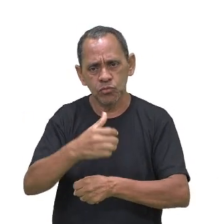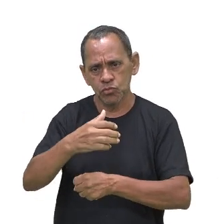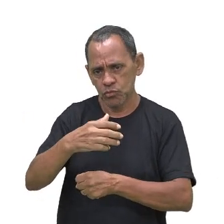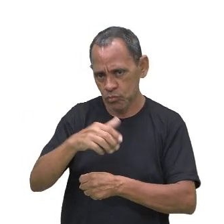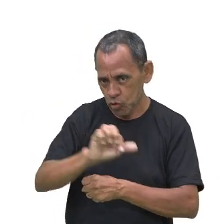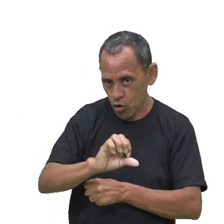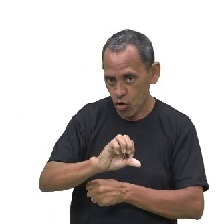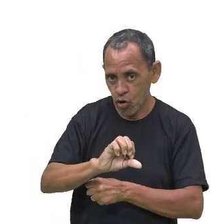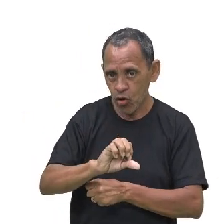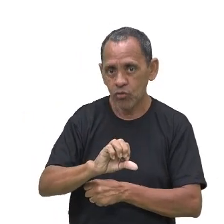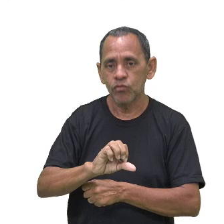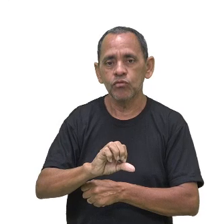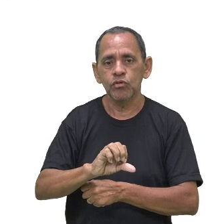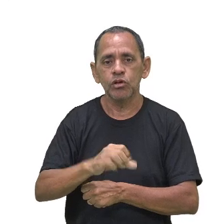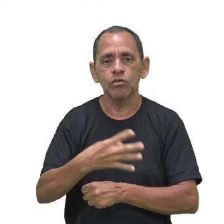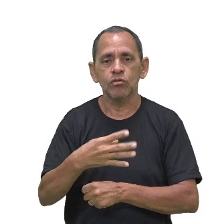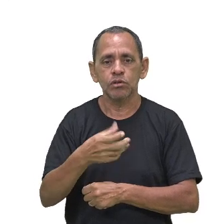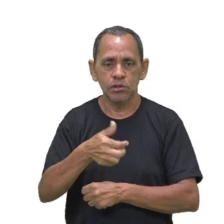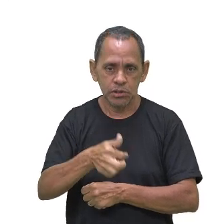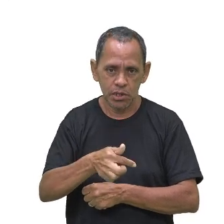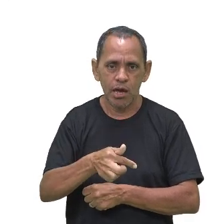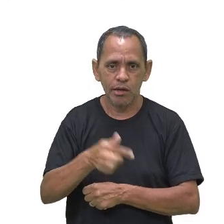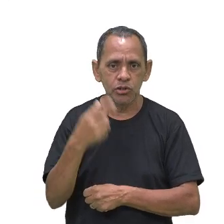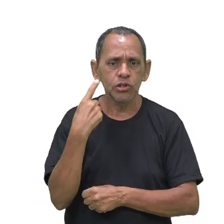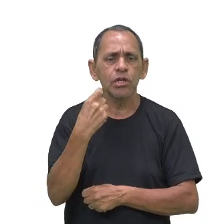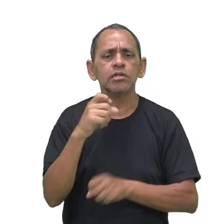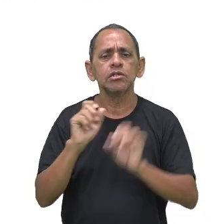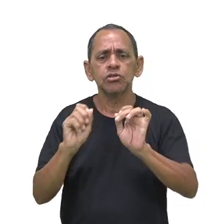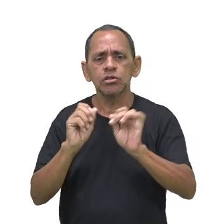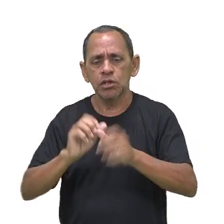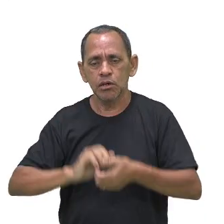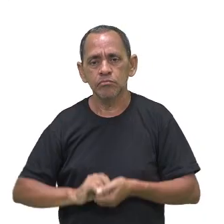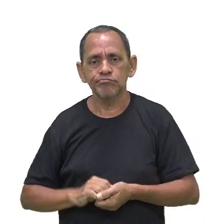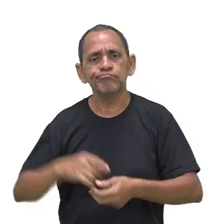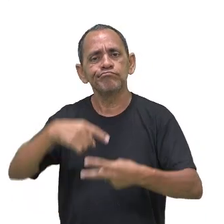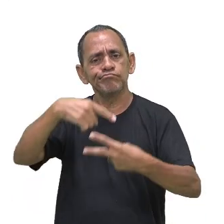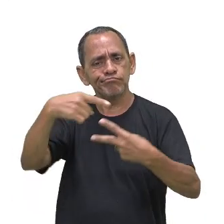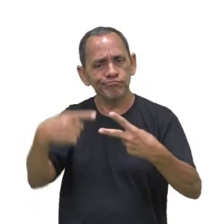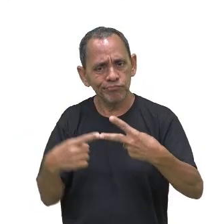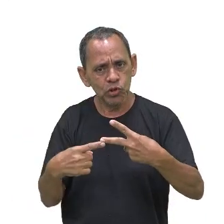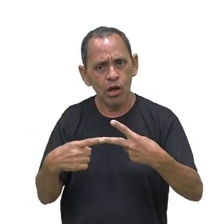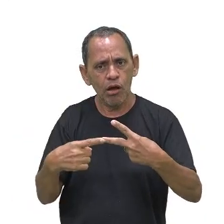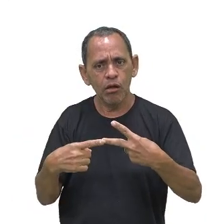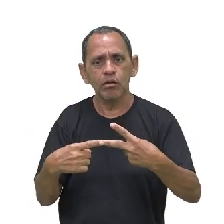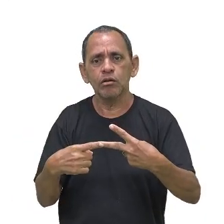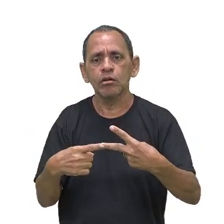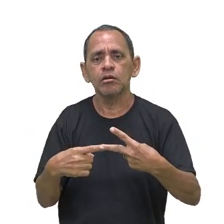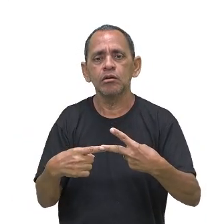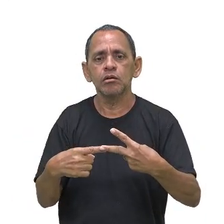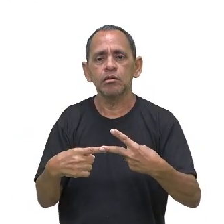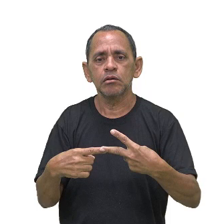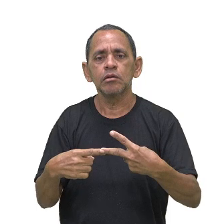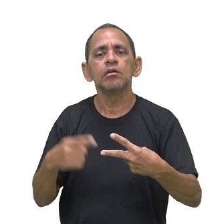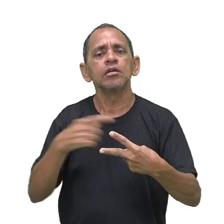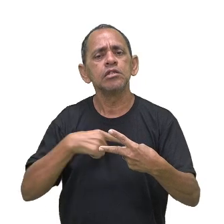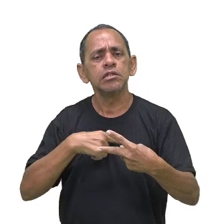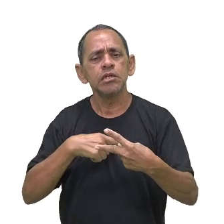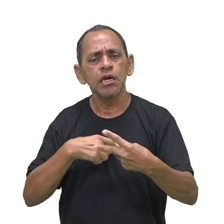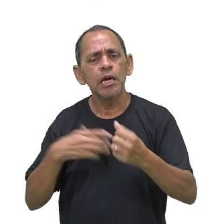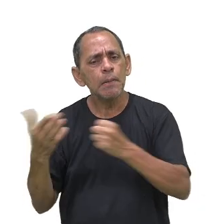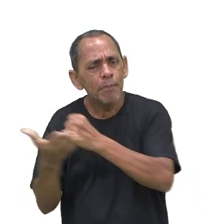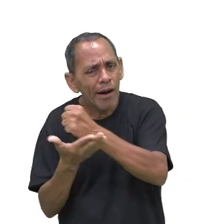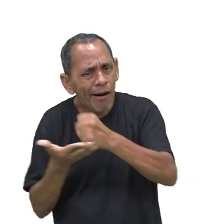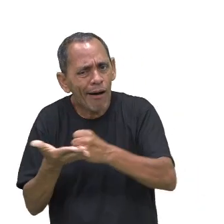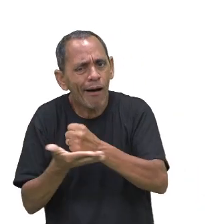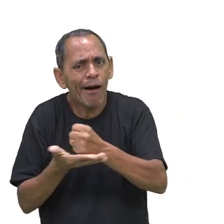1947. É interessante a gente falar que esses teóricos eles são de